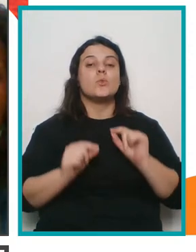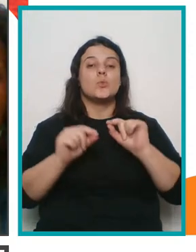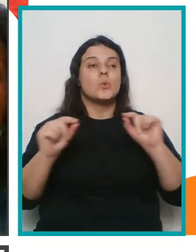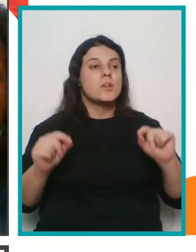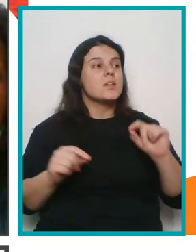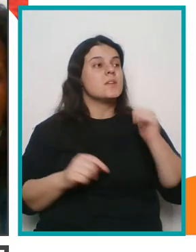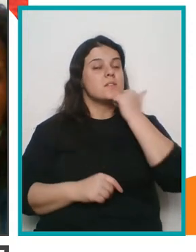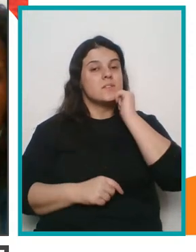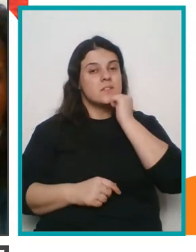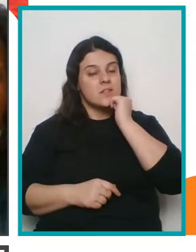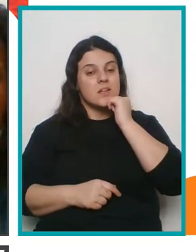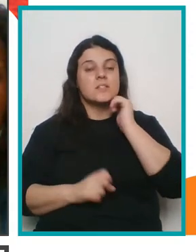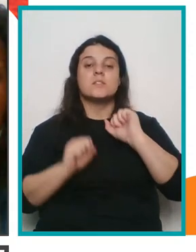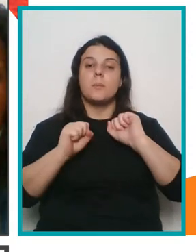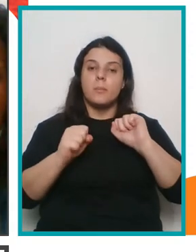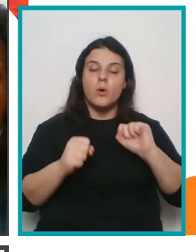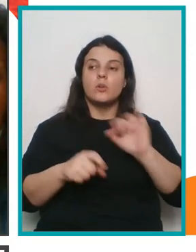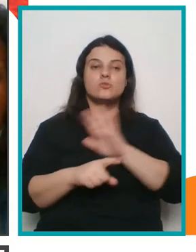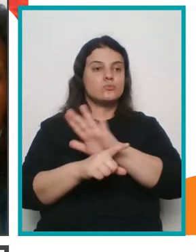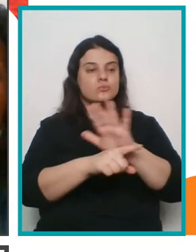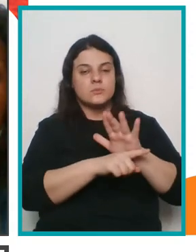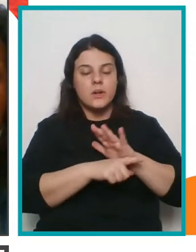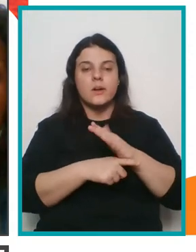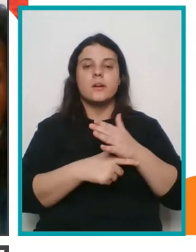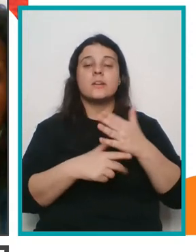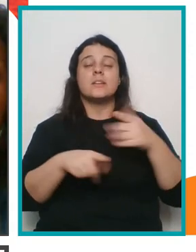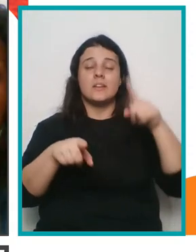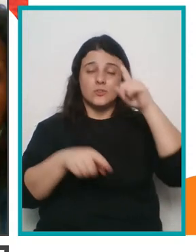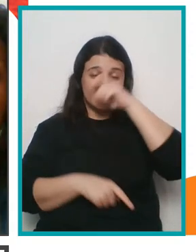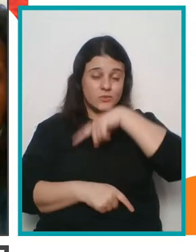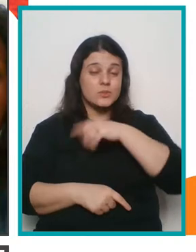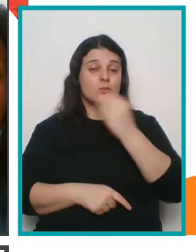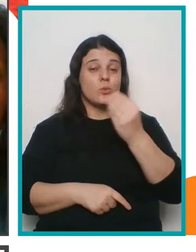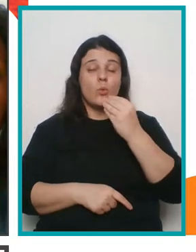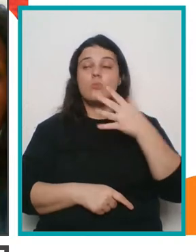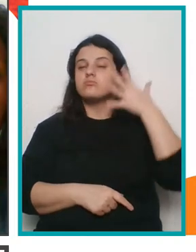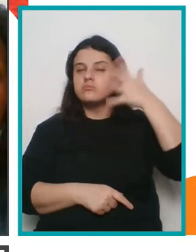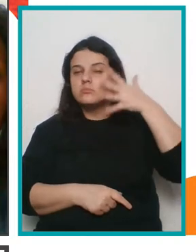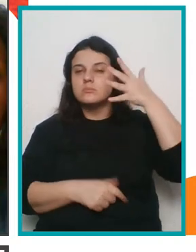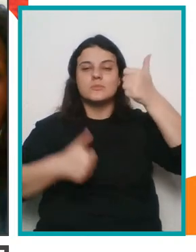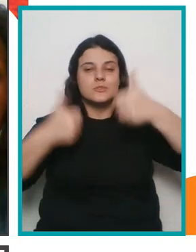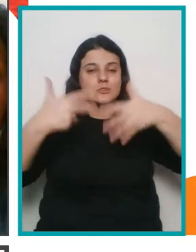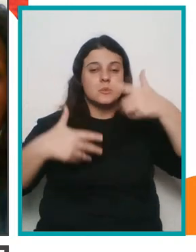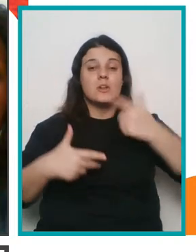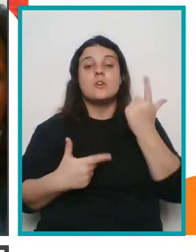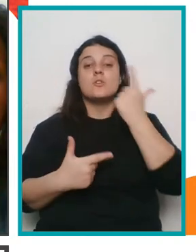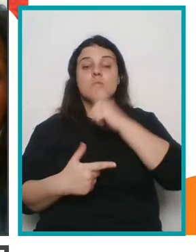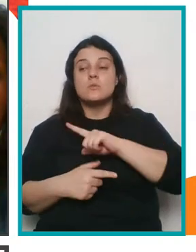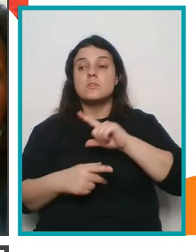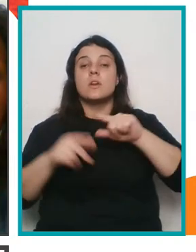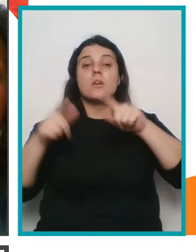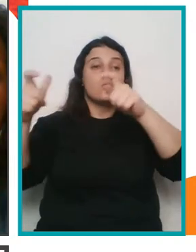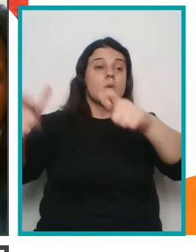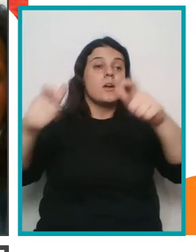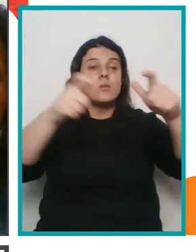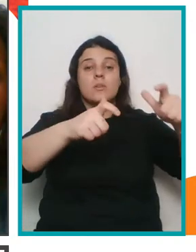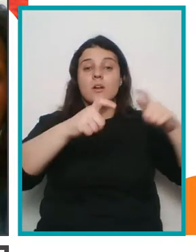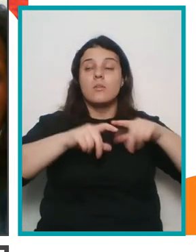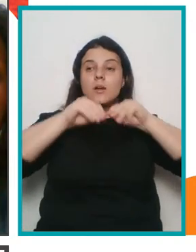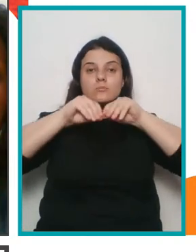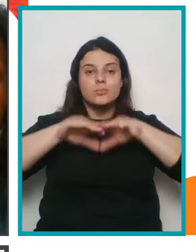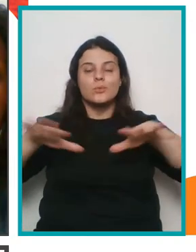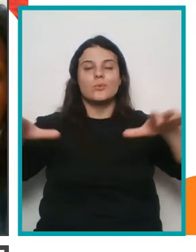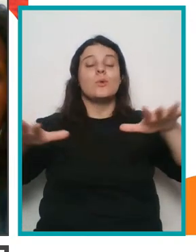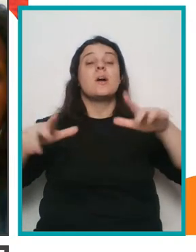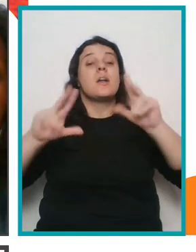né? E mesmo os lugares que alcança, o negacionismo é muito intenso. E justamente esse